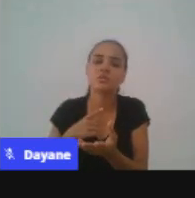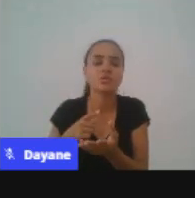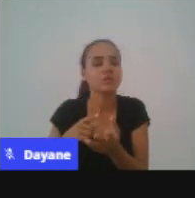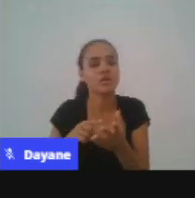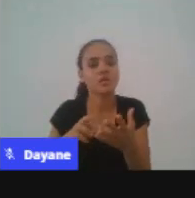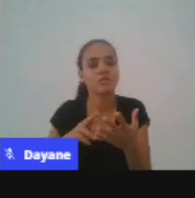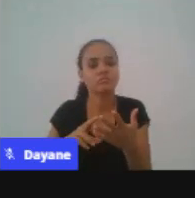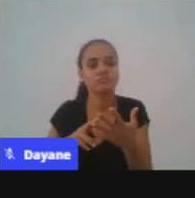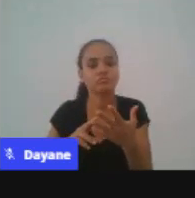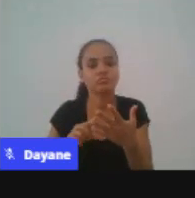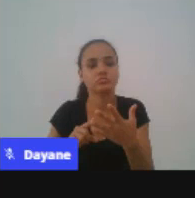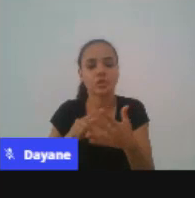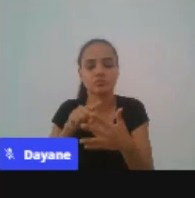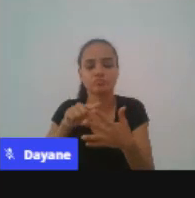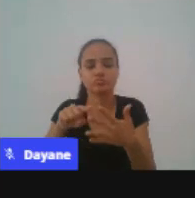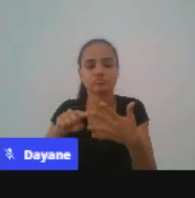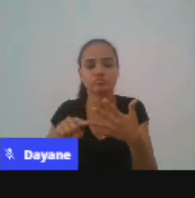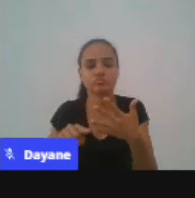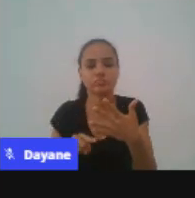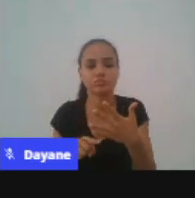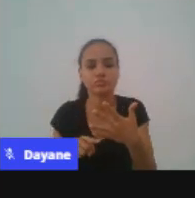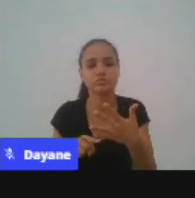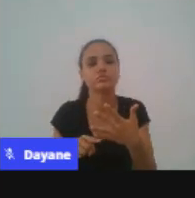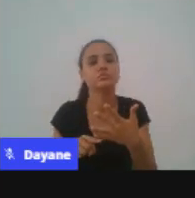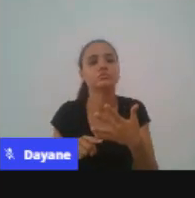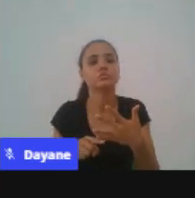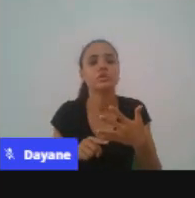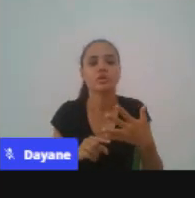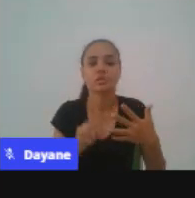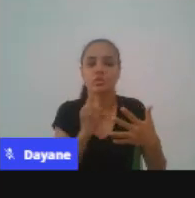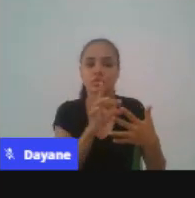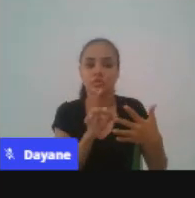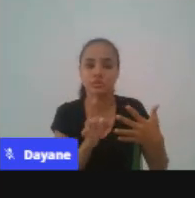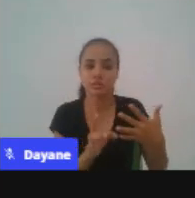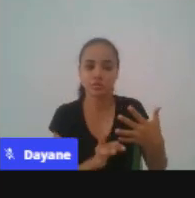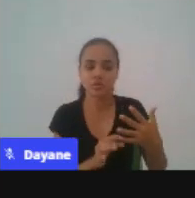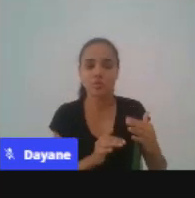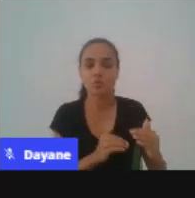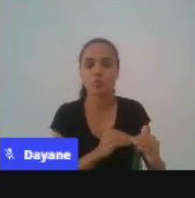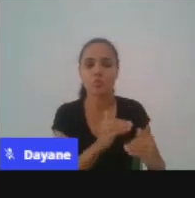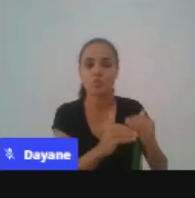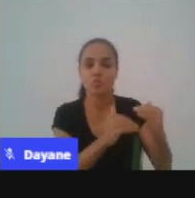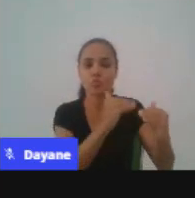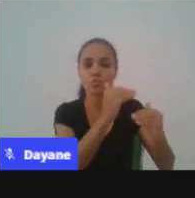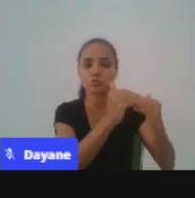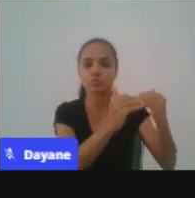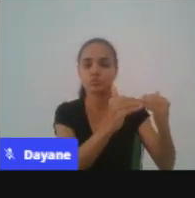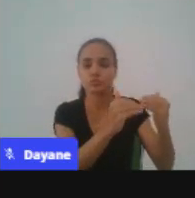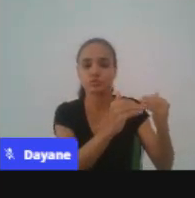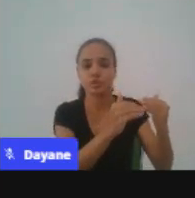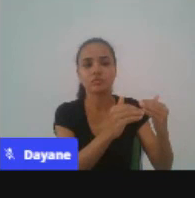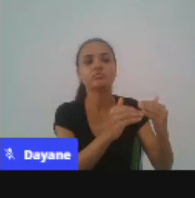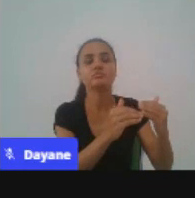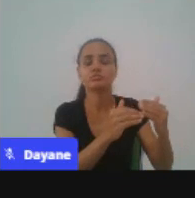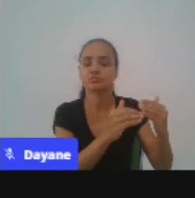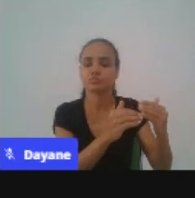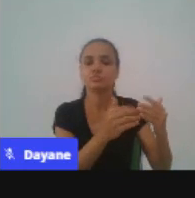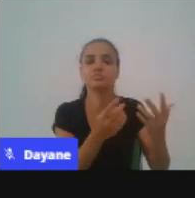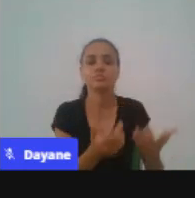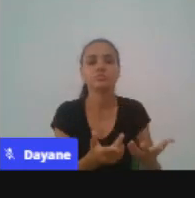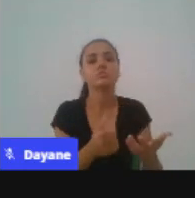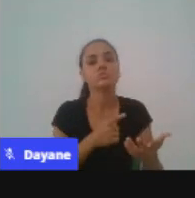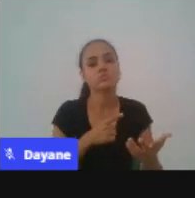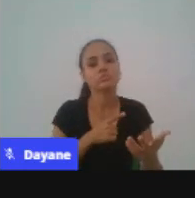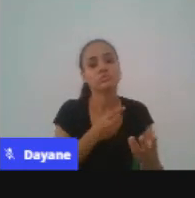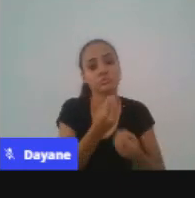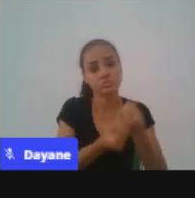para as provas de larga escala, mas ele carrega também a nossa forma de construir atividades para o nosso sexto